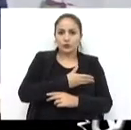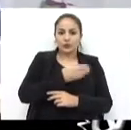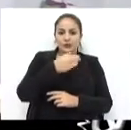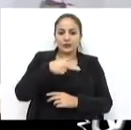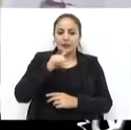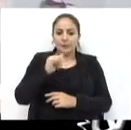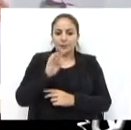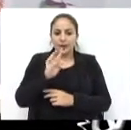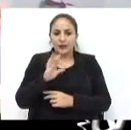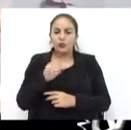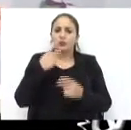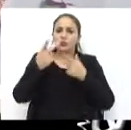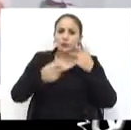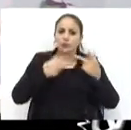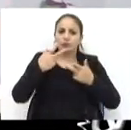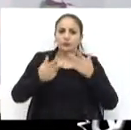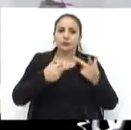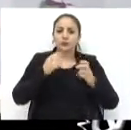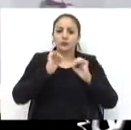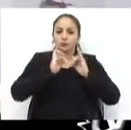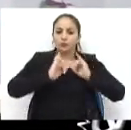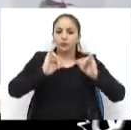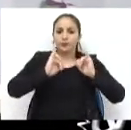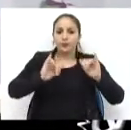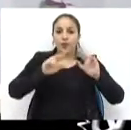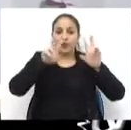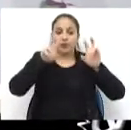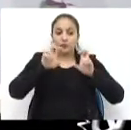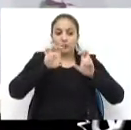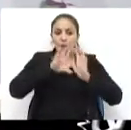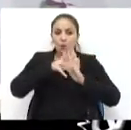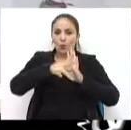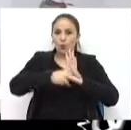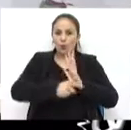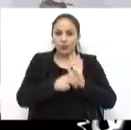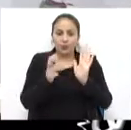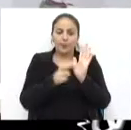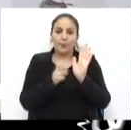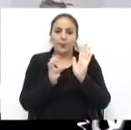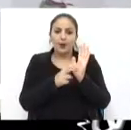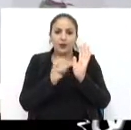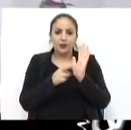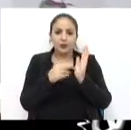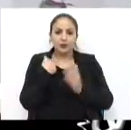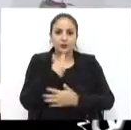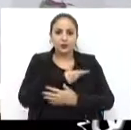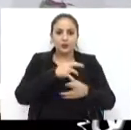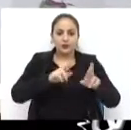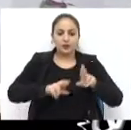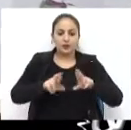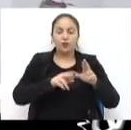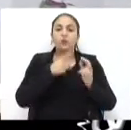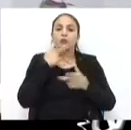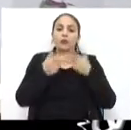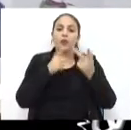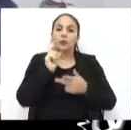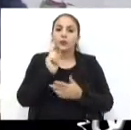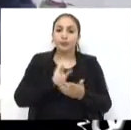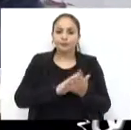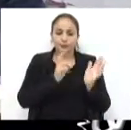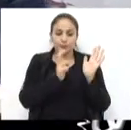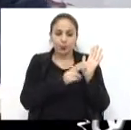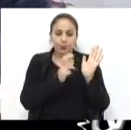Heriberto, nas suas manifestações à imprensa, quanto aos assaltos às agências bancárias da nossa região, eles falam que